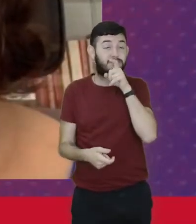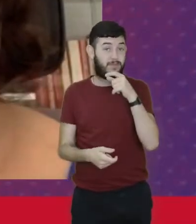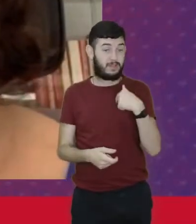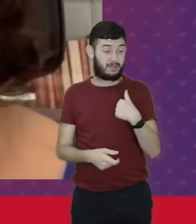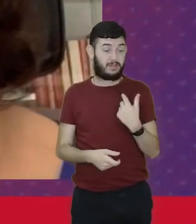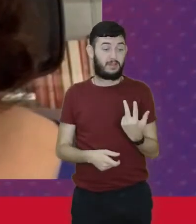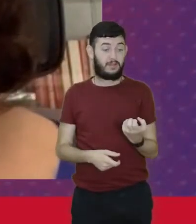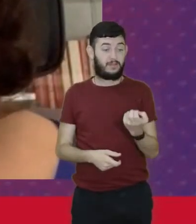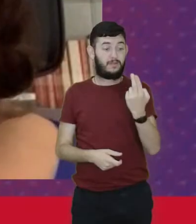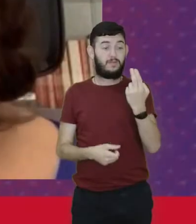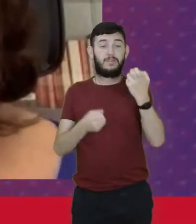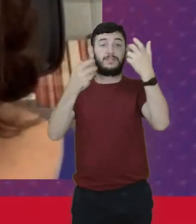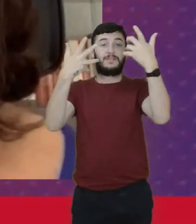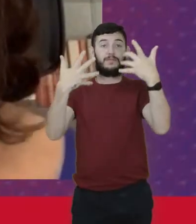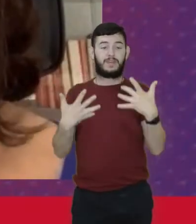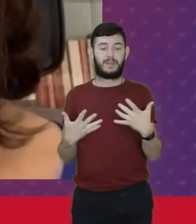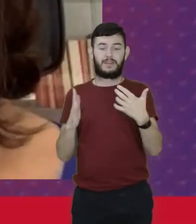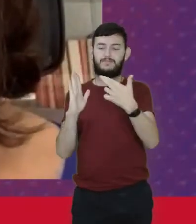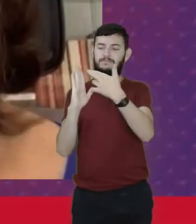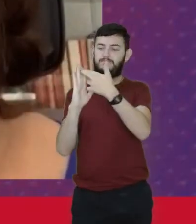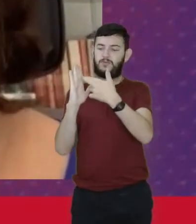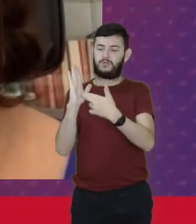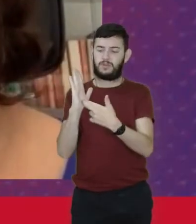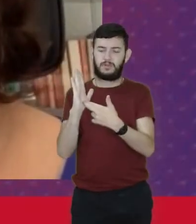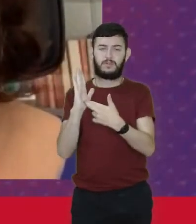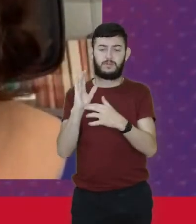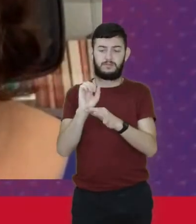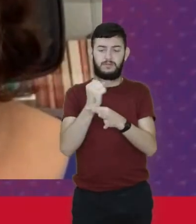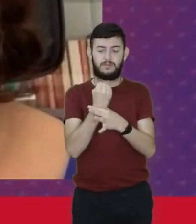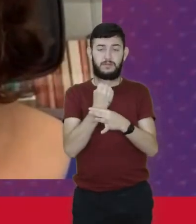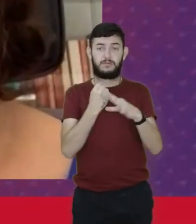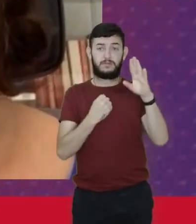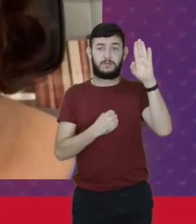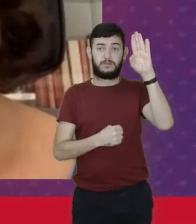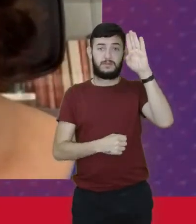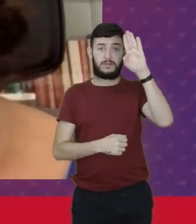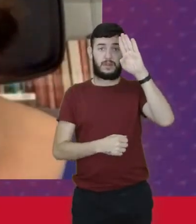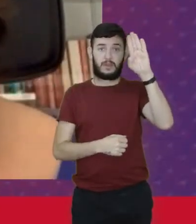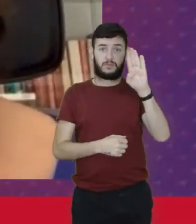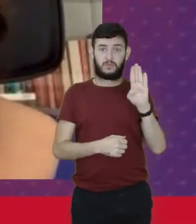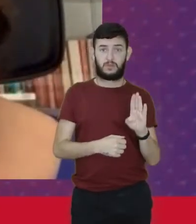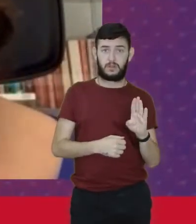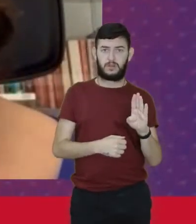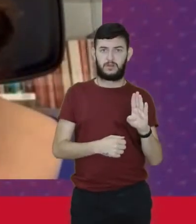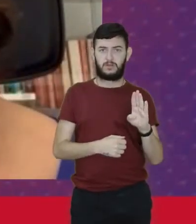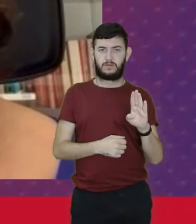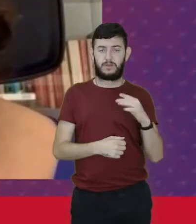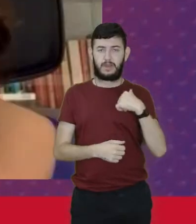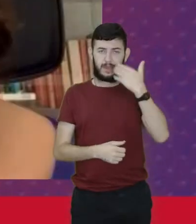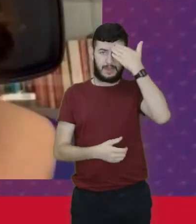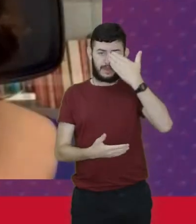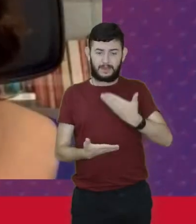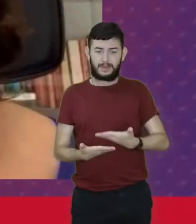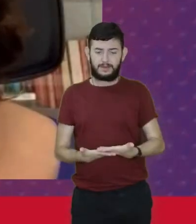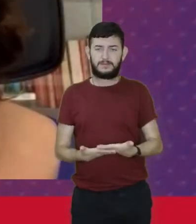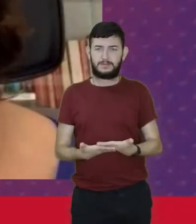da chamada doutrina de segurança nacional, e eu acredito que